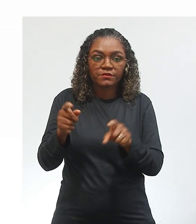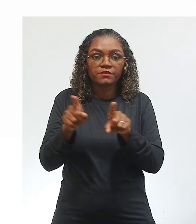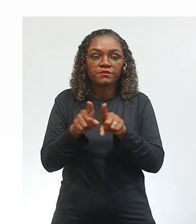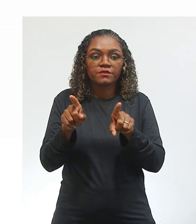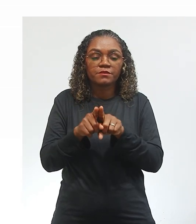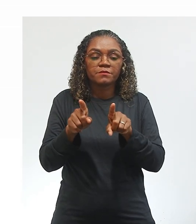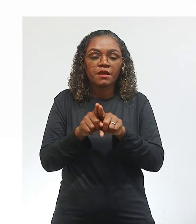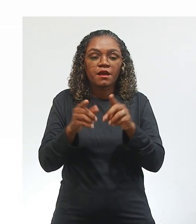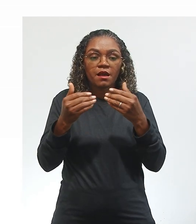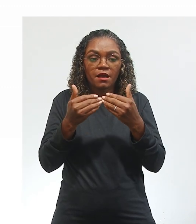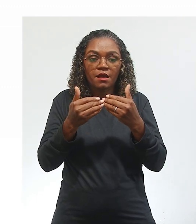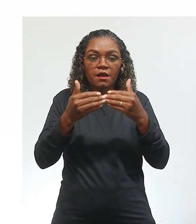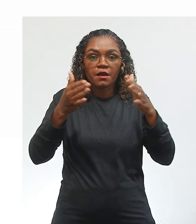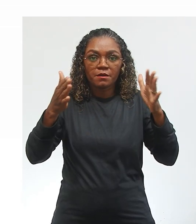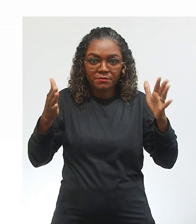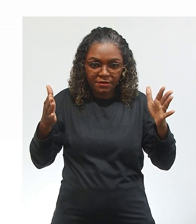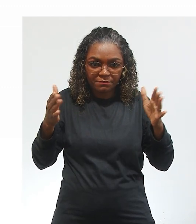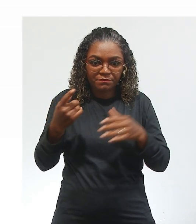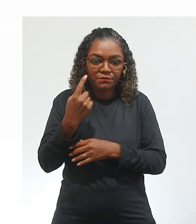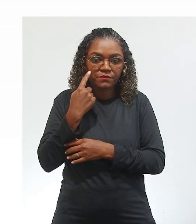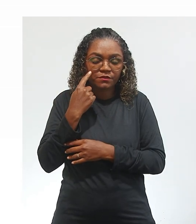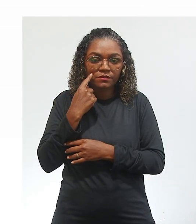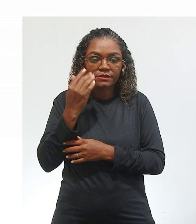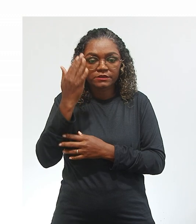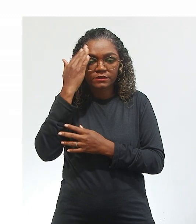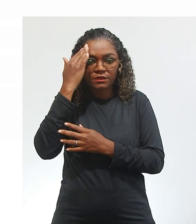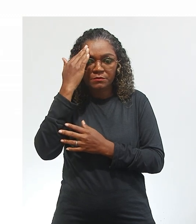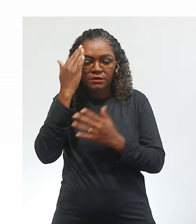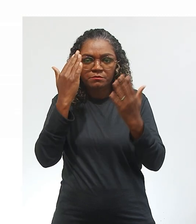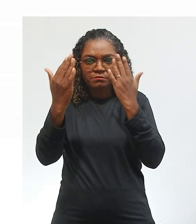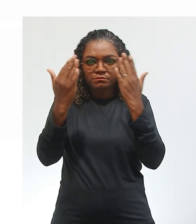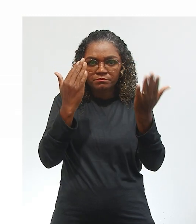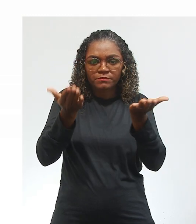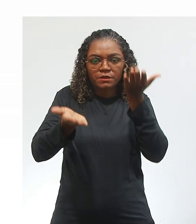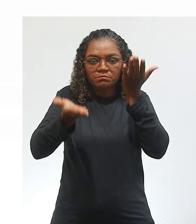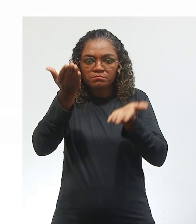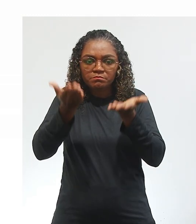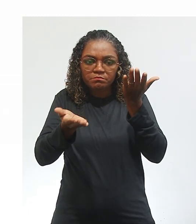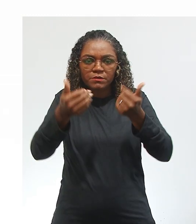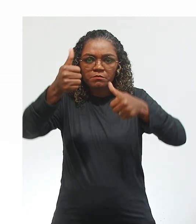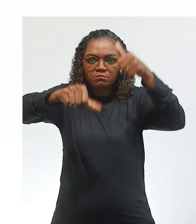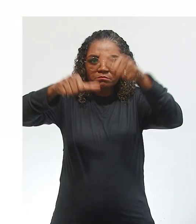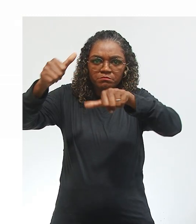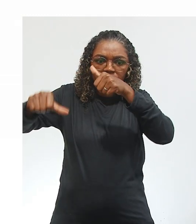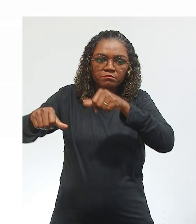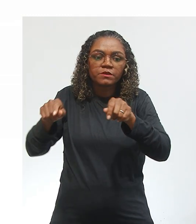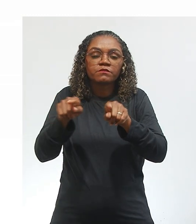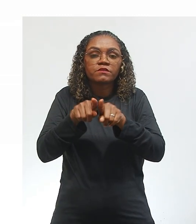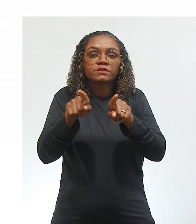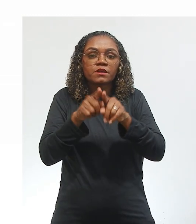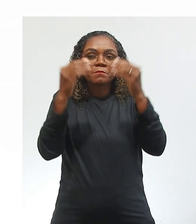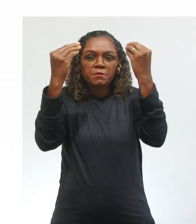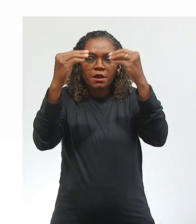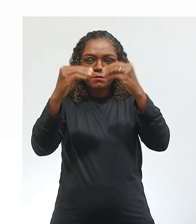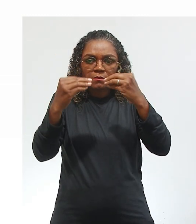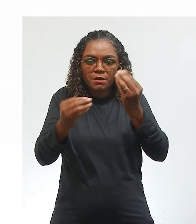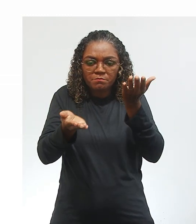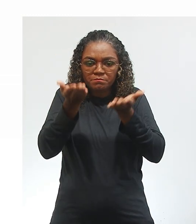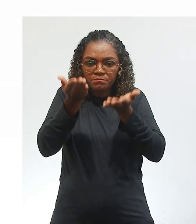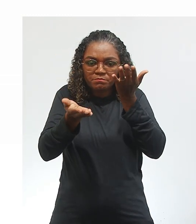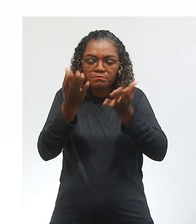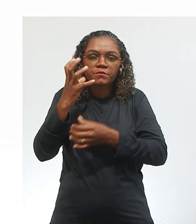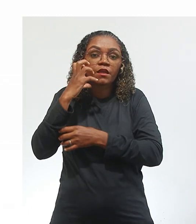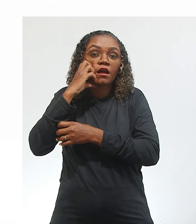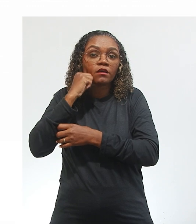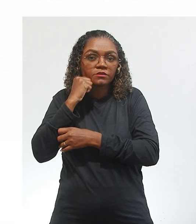razonete com os saldos de cada conta, vai levantar o balancete de verificação e elaborar o balanço patrimonial, de uma